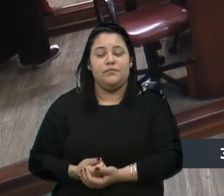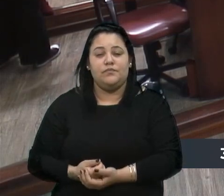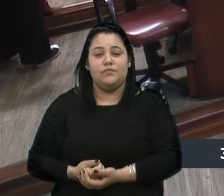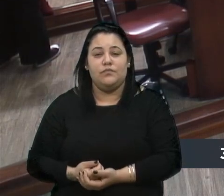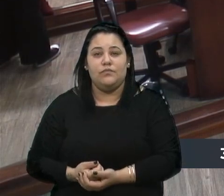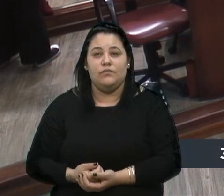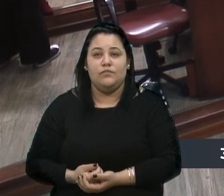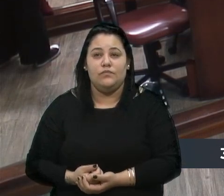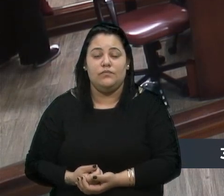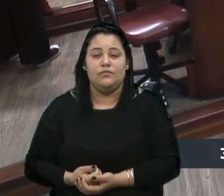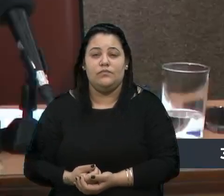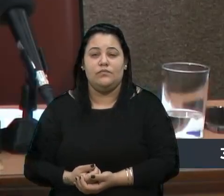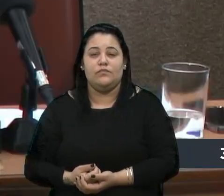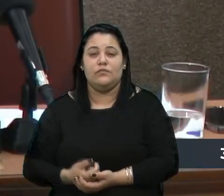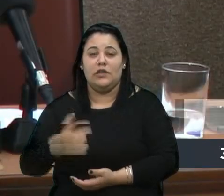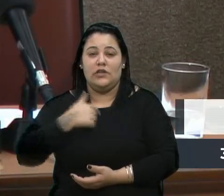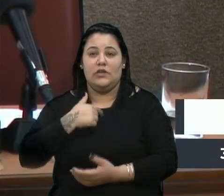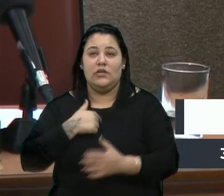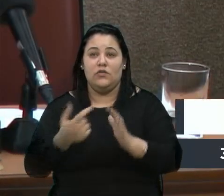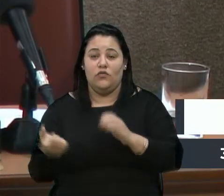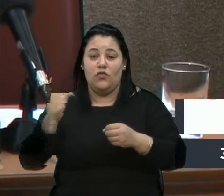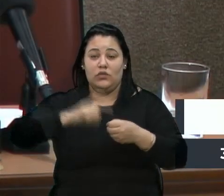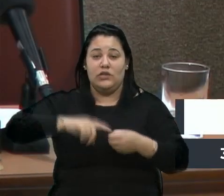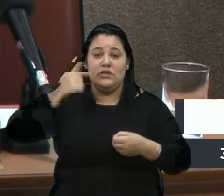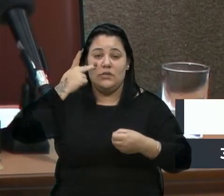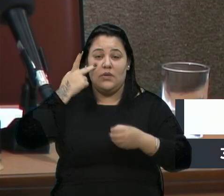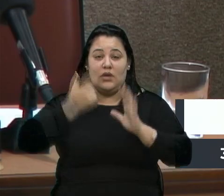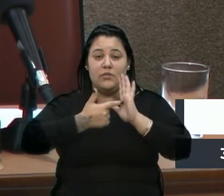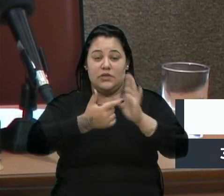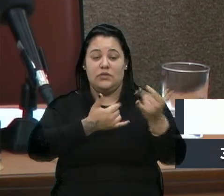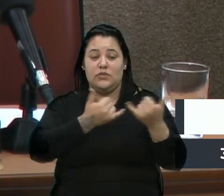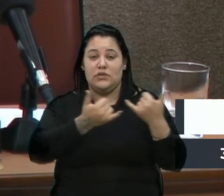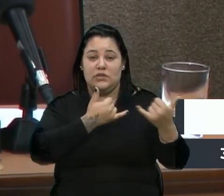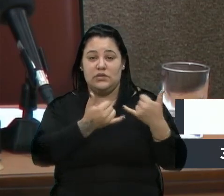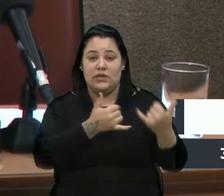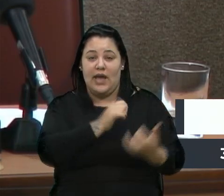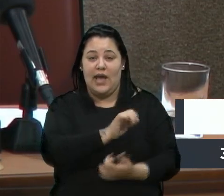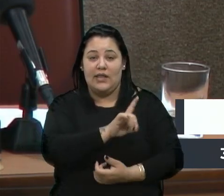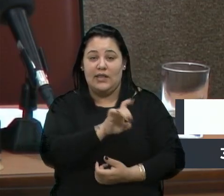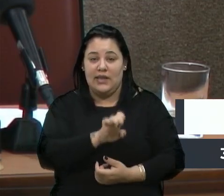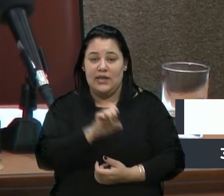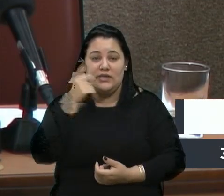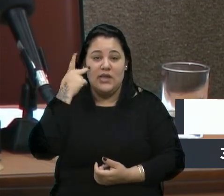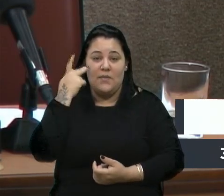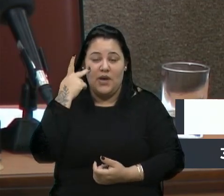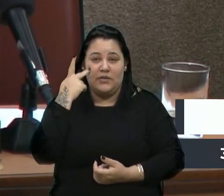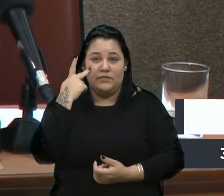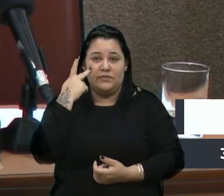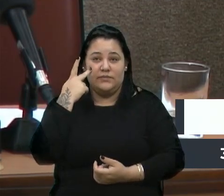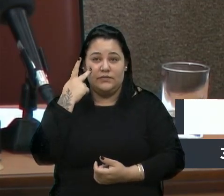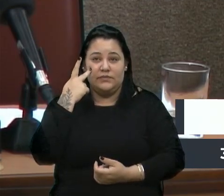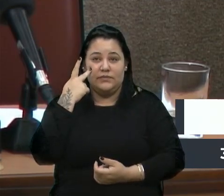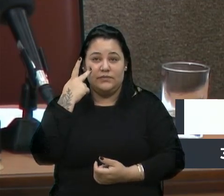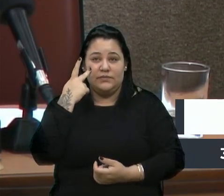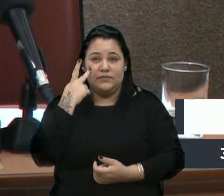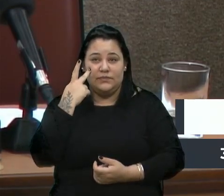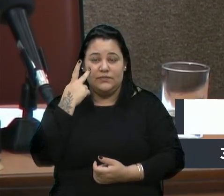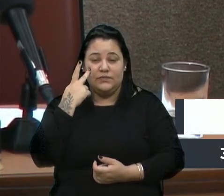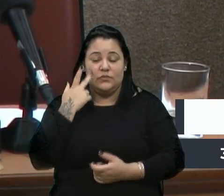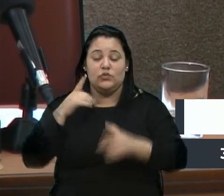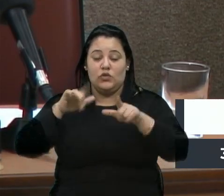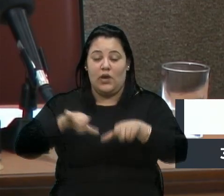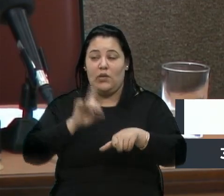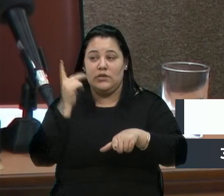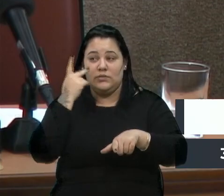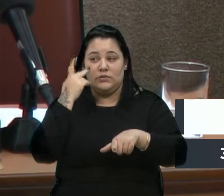e eu apresentei aqui na casa, quando eu voltei de São Paulo, o exemplo da ADESAMPA, né? Agência de Desenvolvimento de São Paulo, que busca muito isso